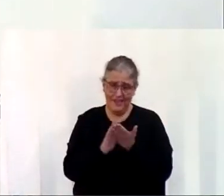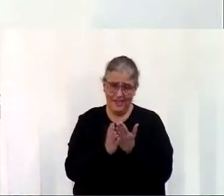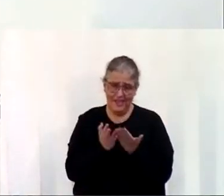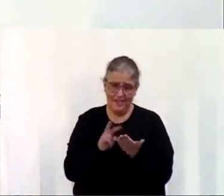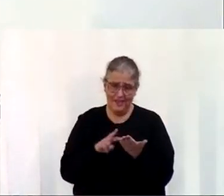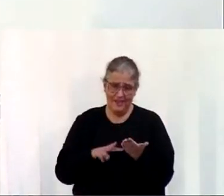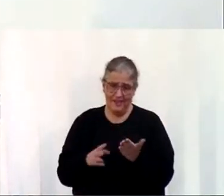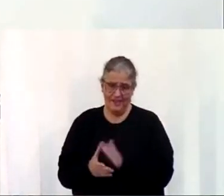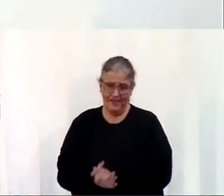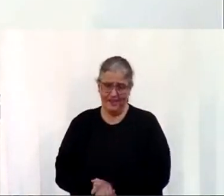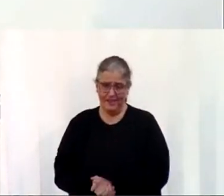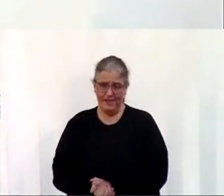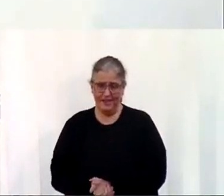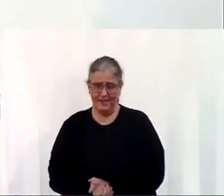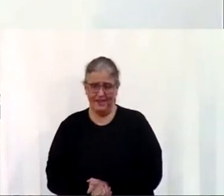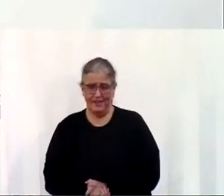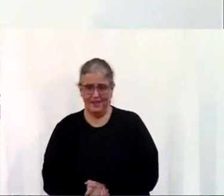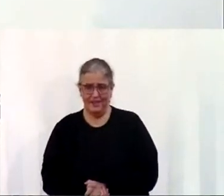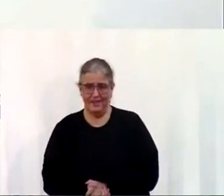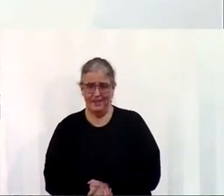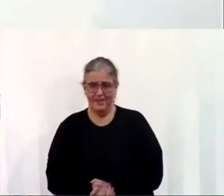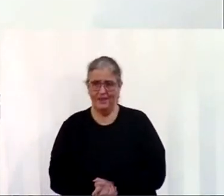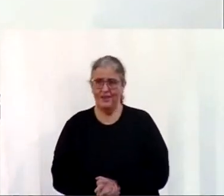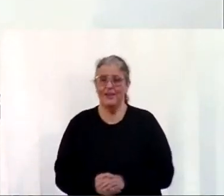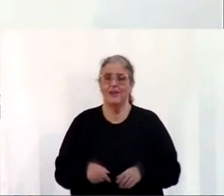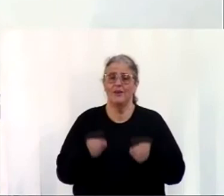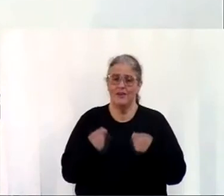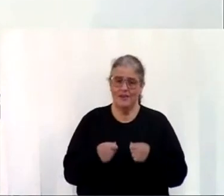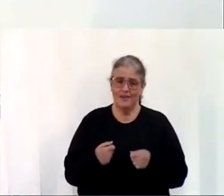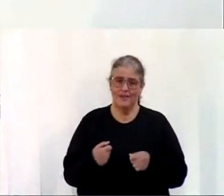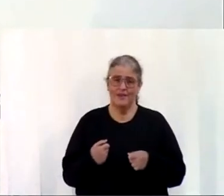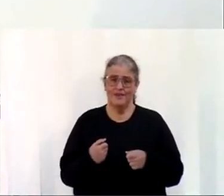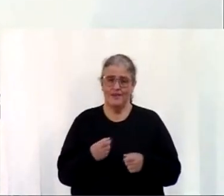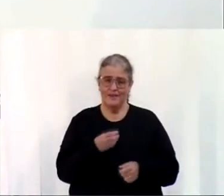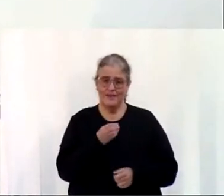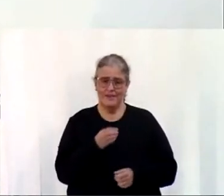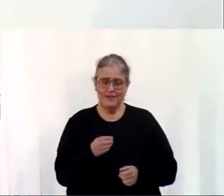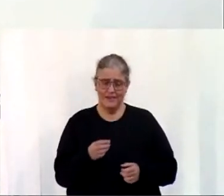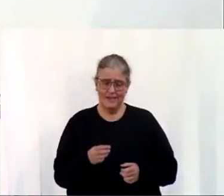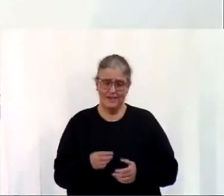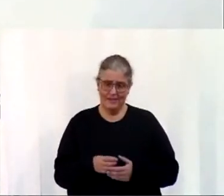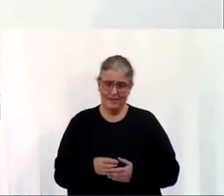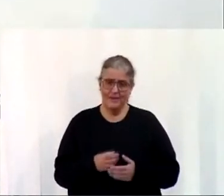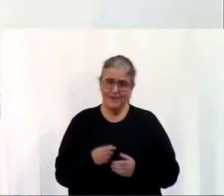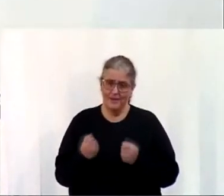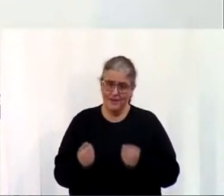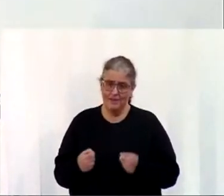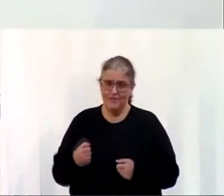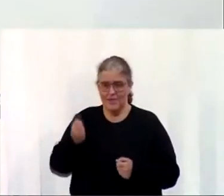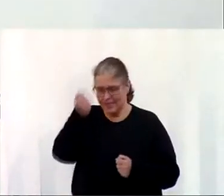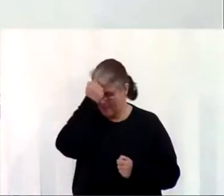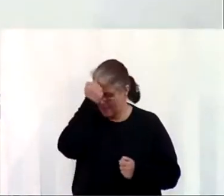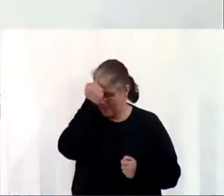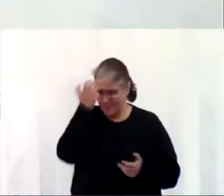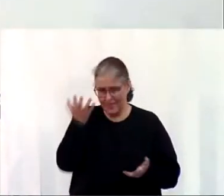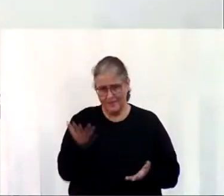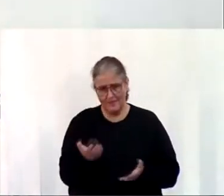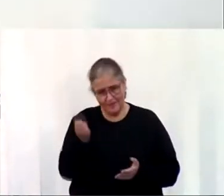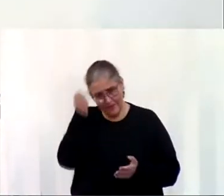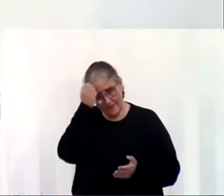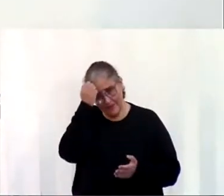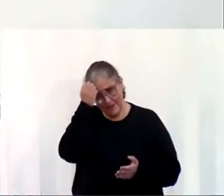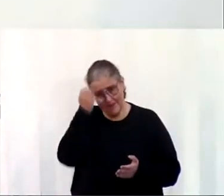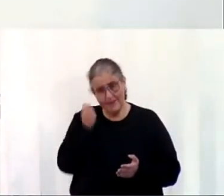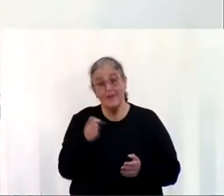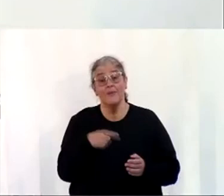E nós temos que assumir isso. E temos de nos arrepender por isso. E então a gente precisa colocar na agenda do nosso dia o horário de